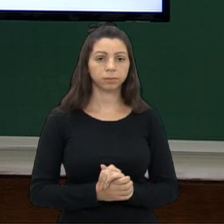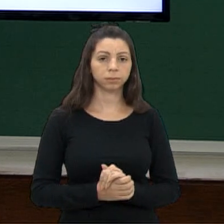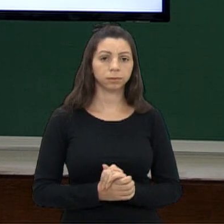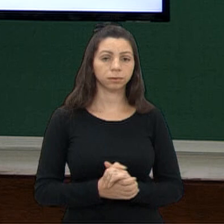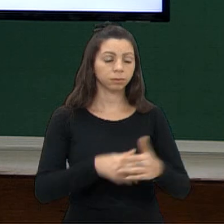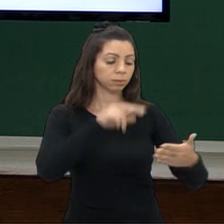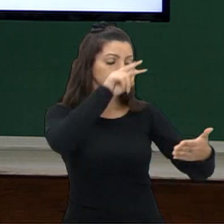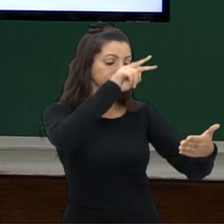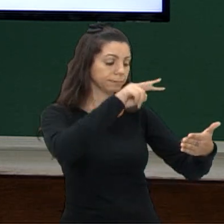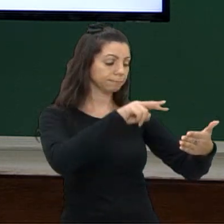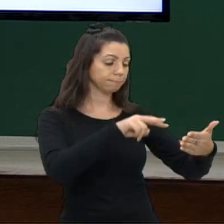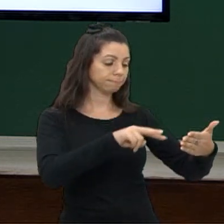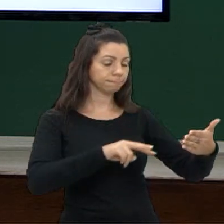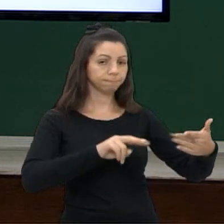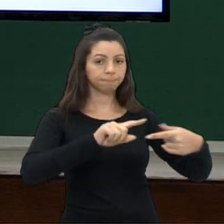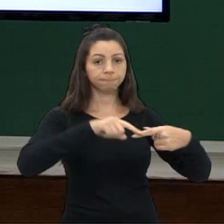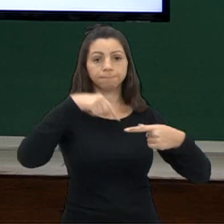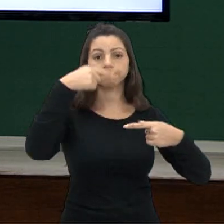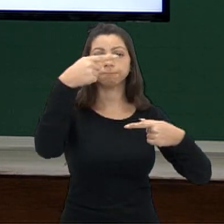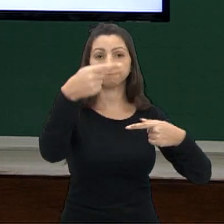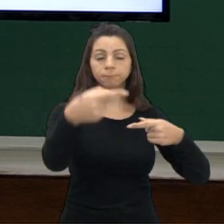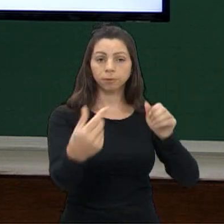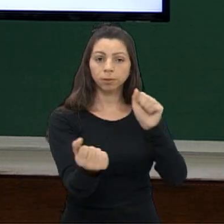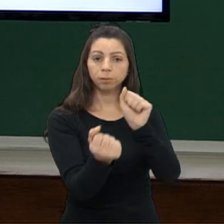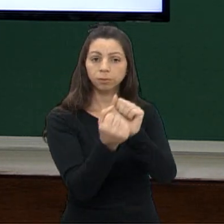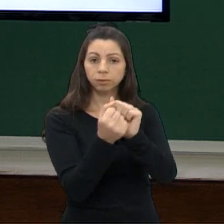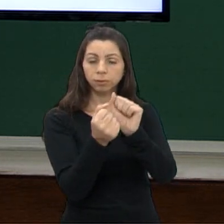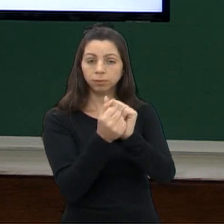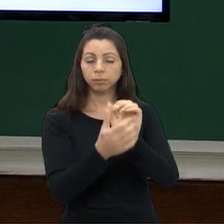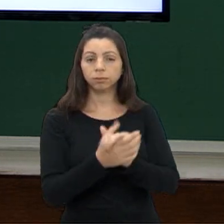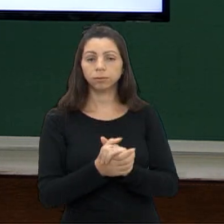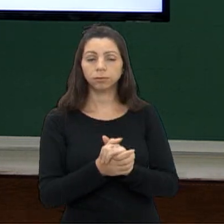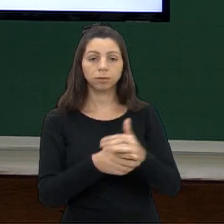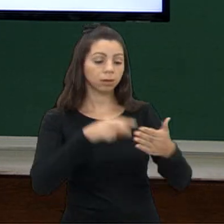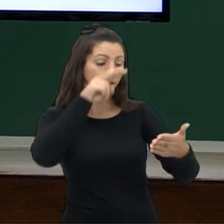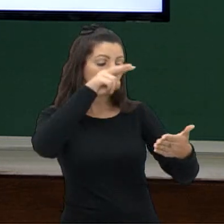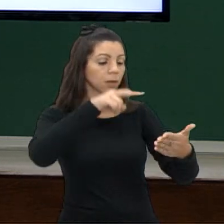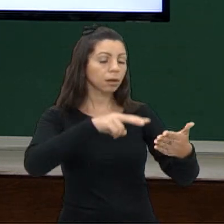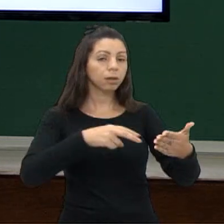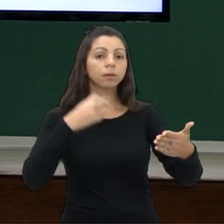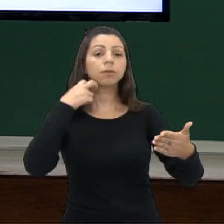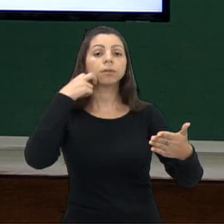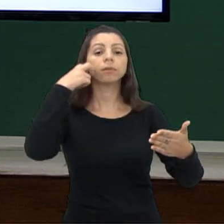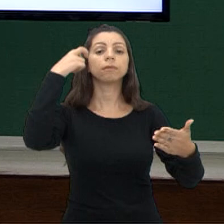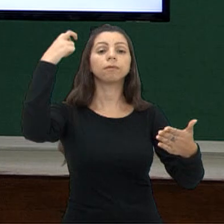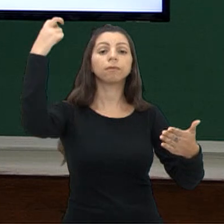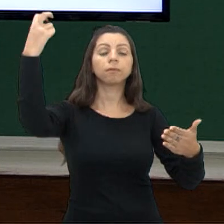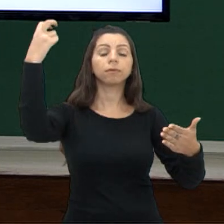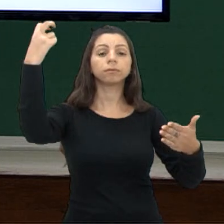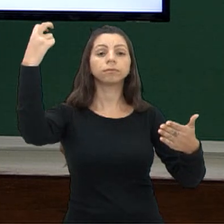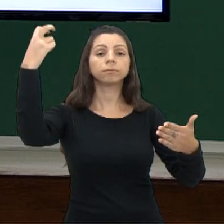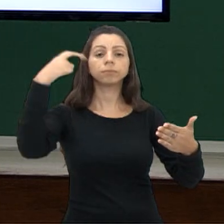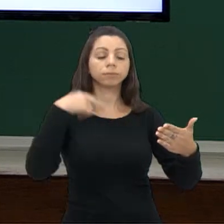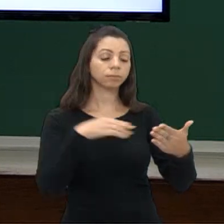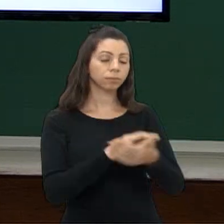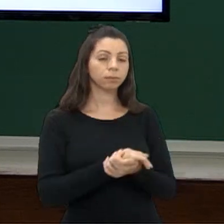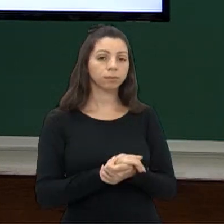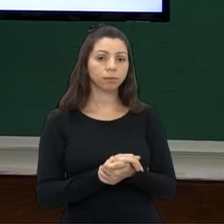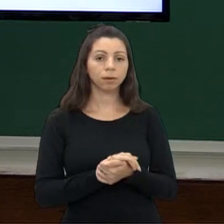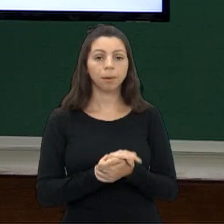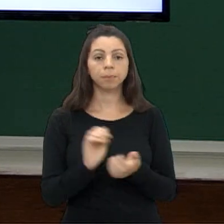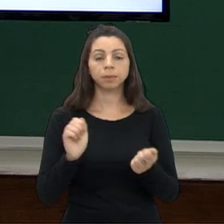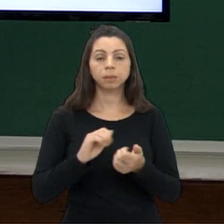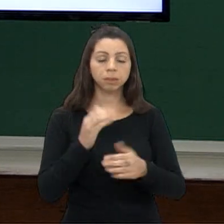ir além, você pode ir além comigo. Faça a leitura em voz alta, é uma ótima oportunidade para você treinar a